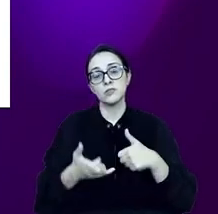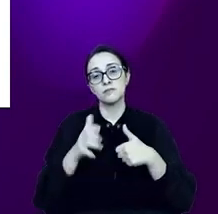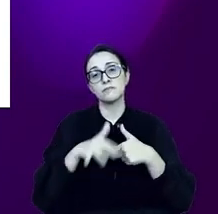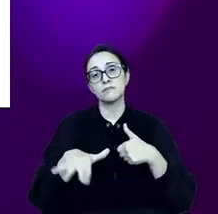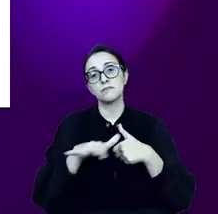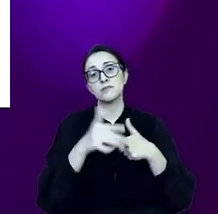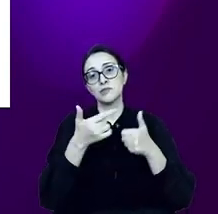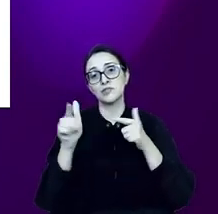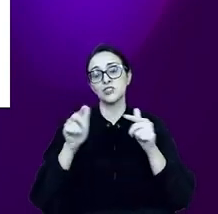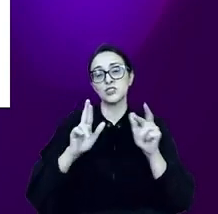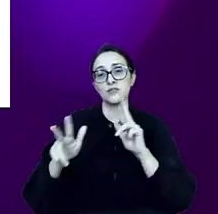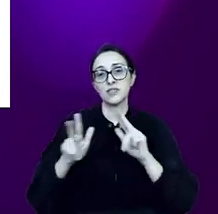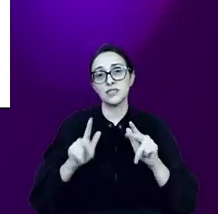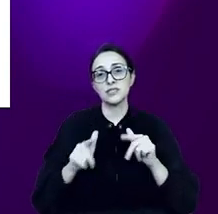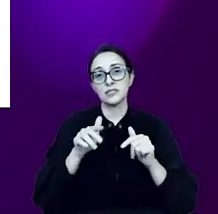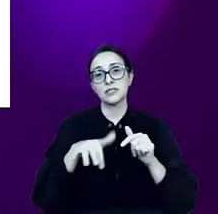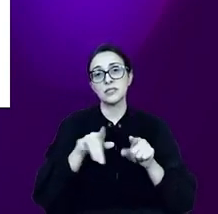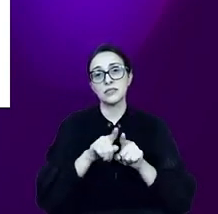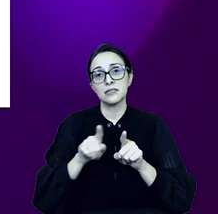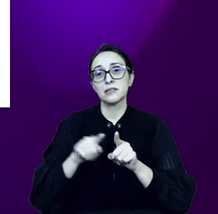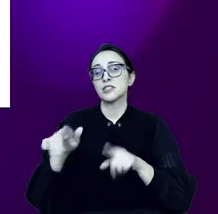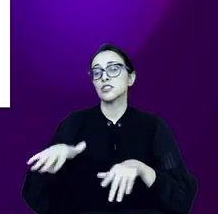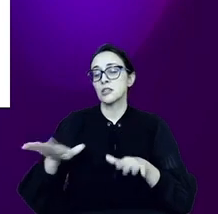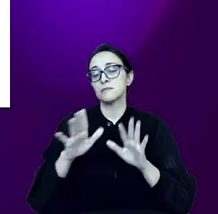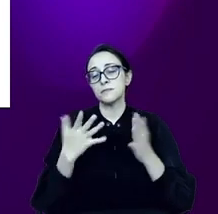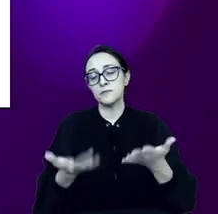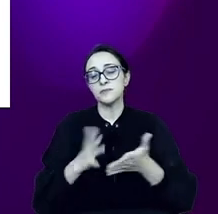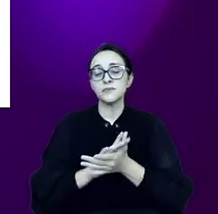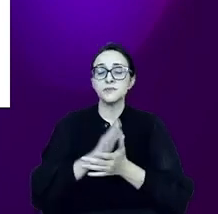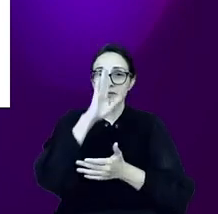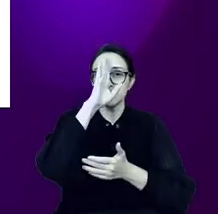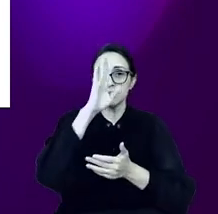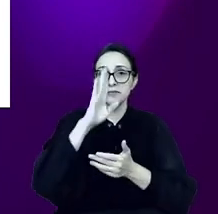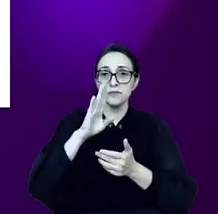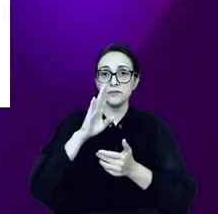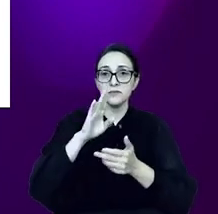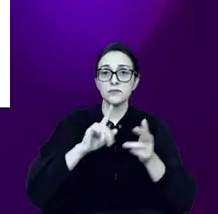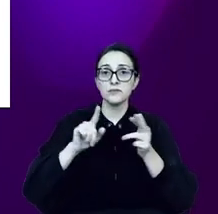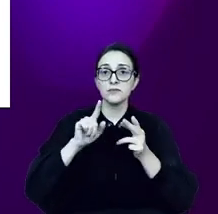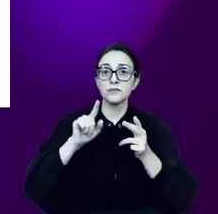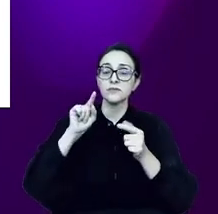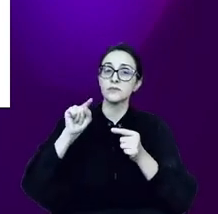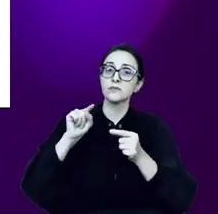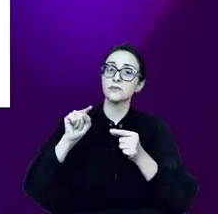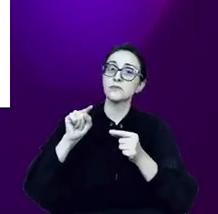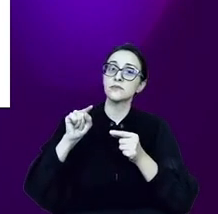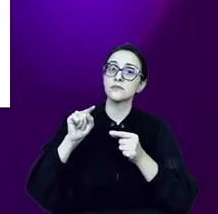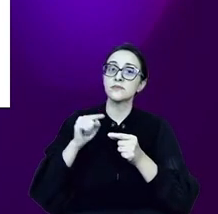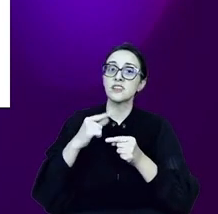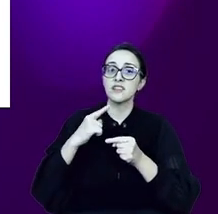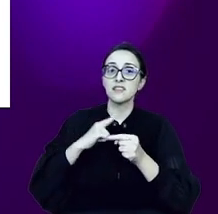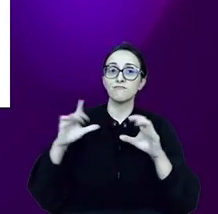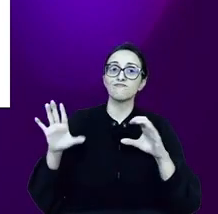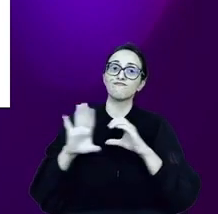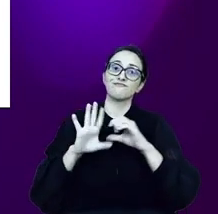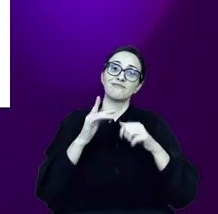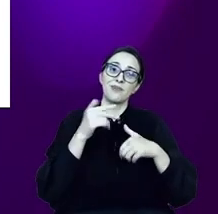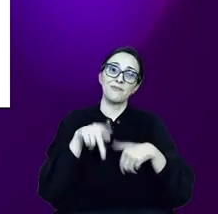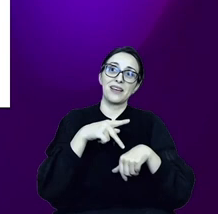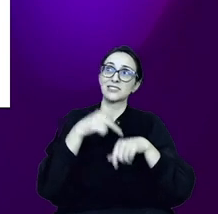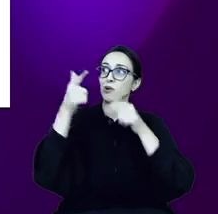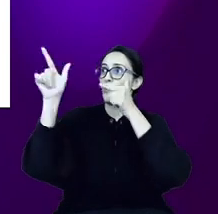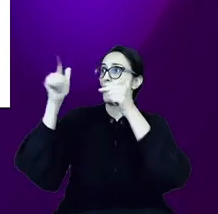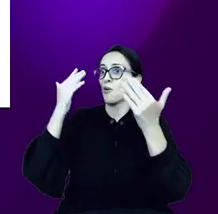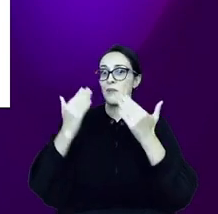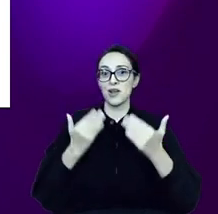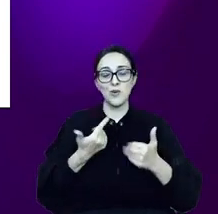nós temos diferenças nesse aspecto genético e tudo mais, mas principalmente por diferenças dos mecanismos de trauma que a gente tem no país comparado com outros.